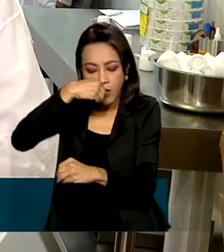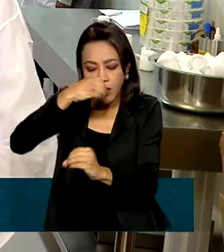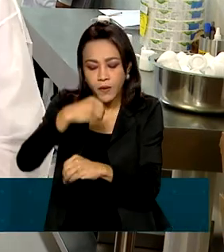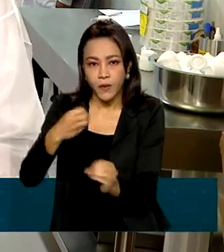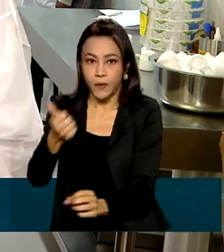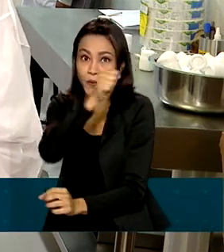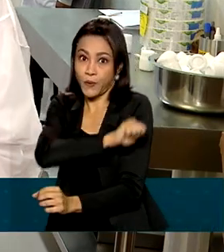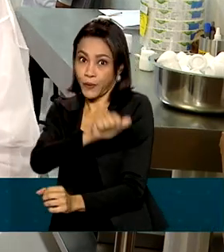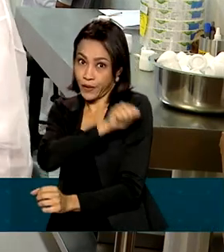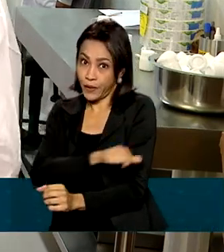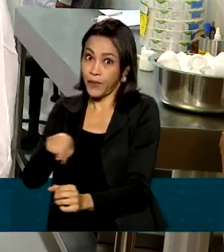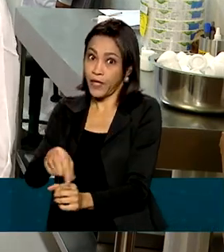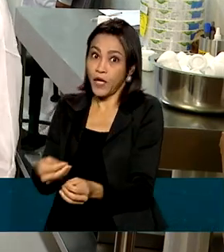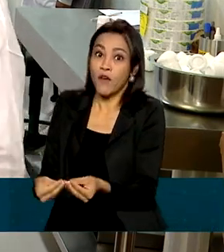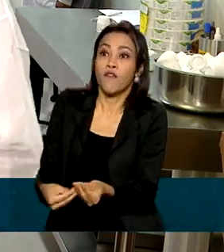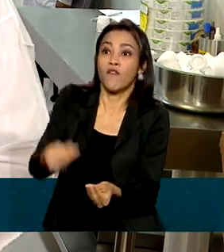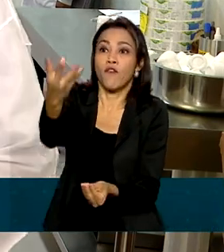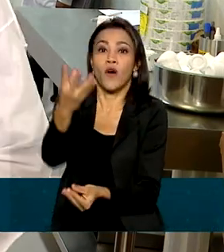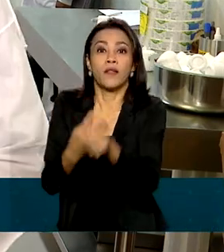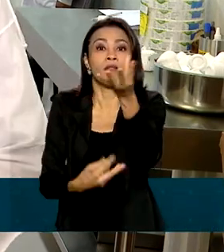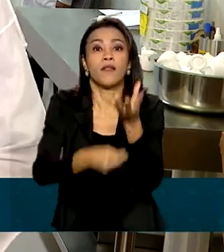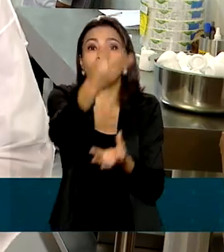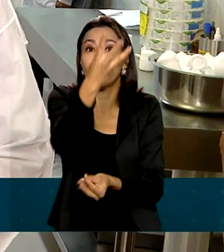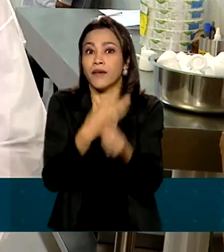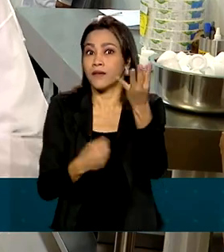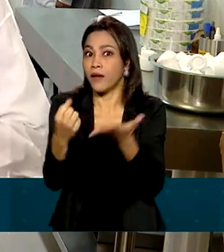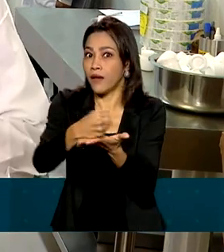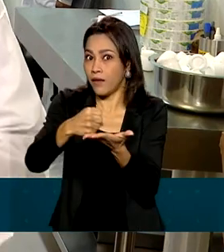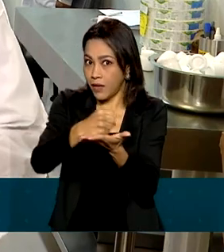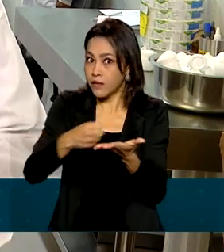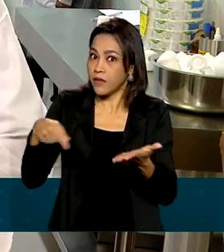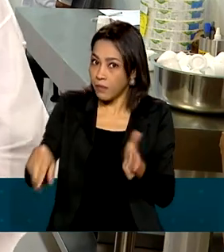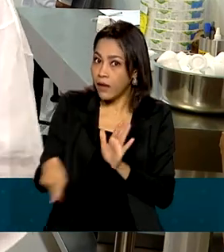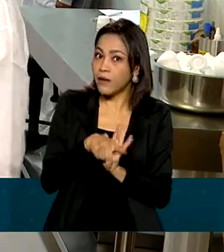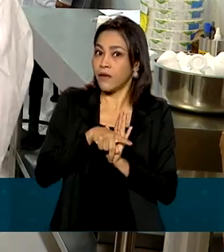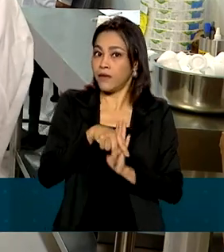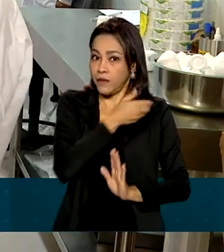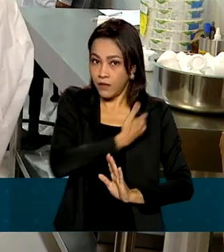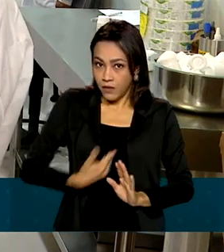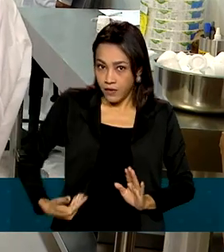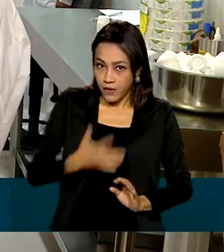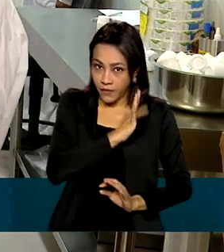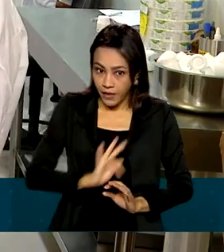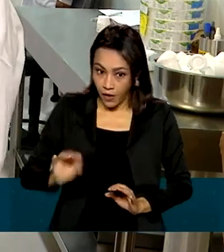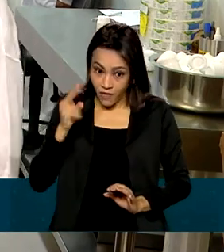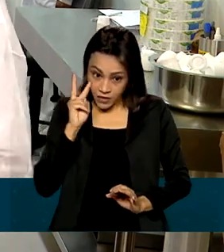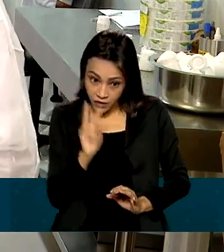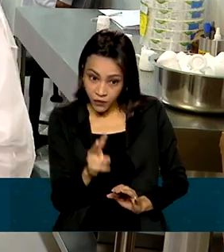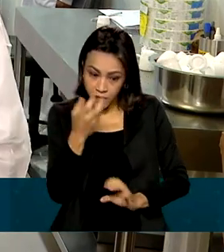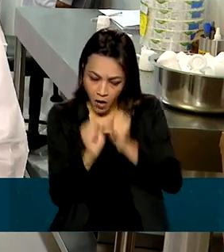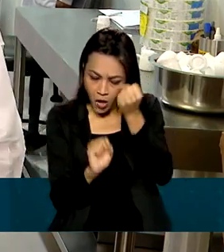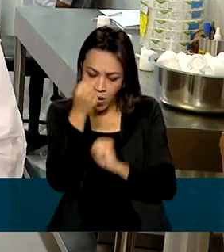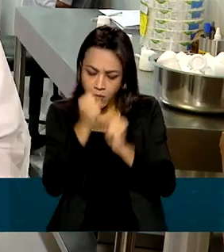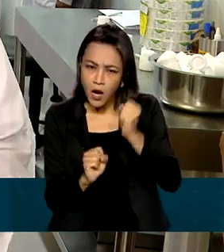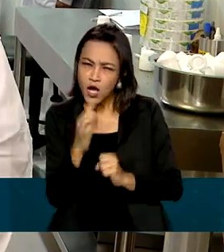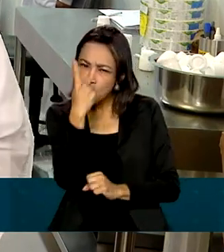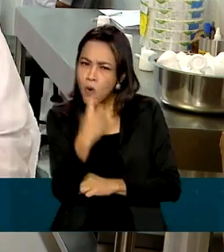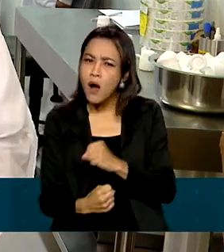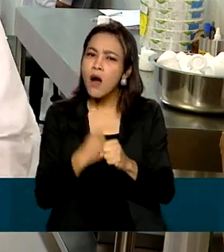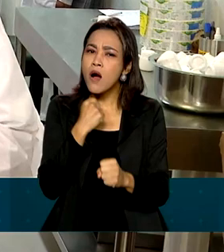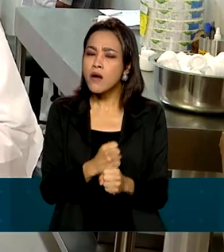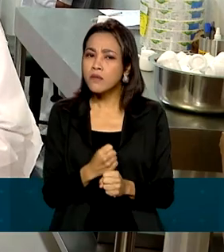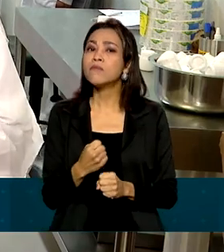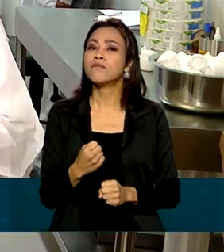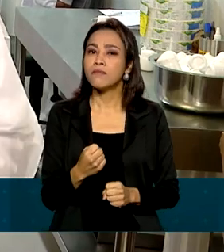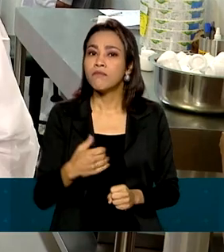é o maior fornecedor de remédios do governo federal. Para se ter uma ideia, dessas máquinas podem sair em um ano mais